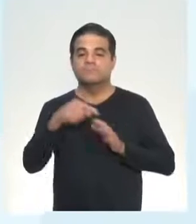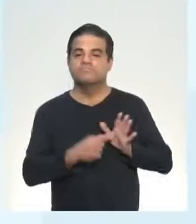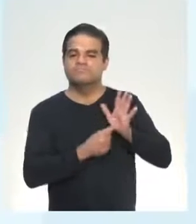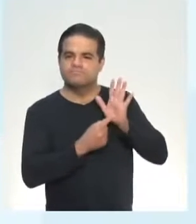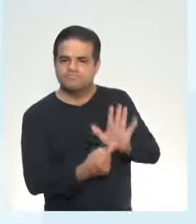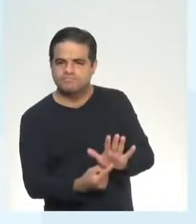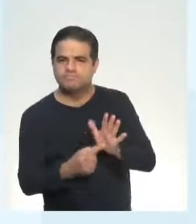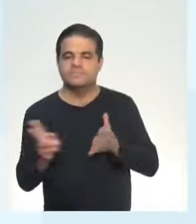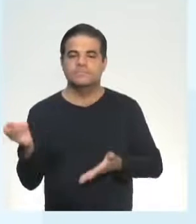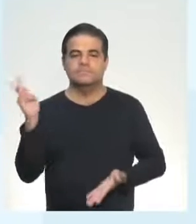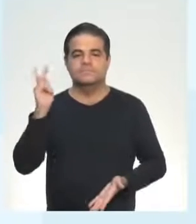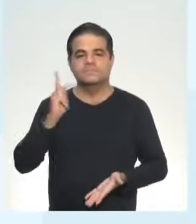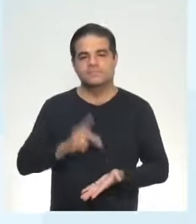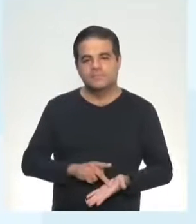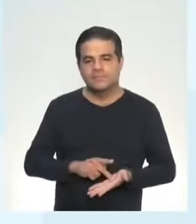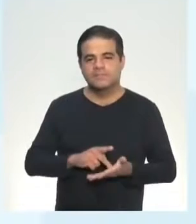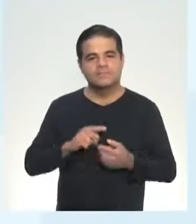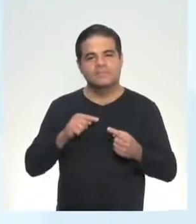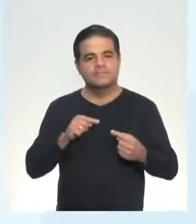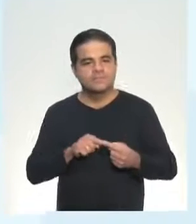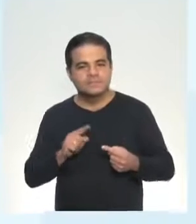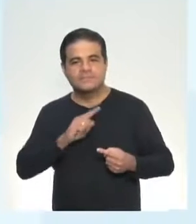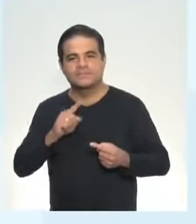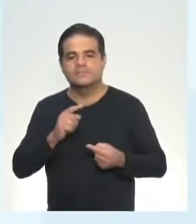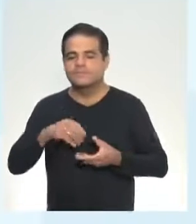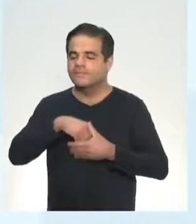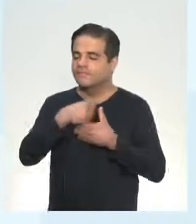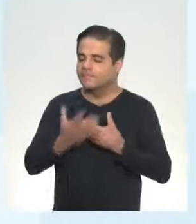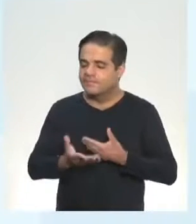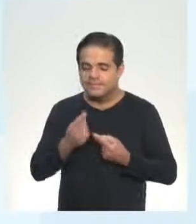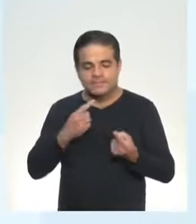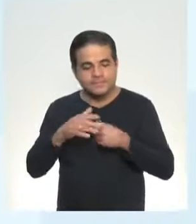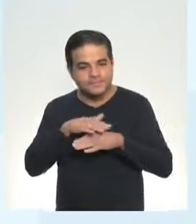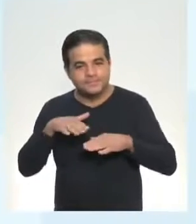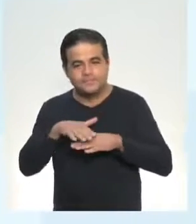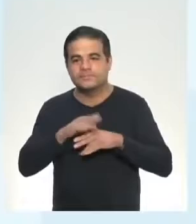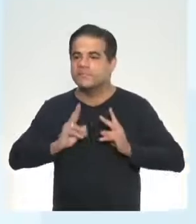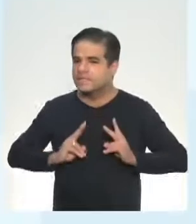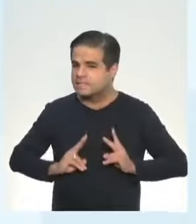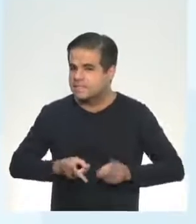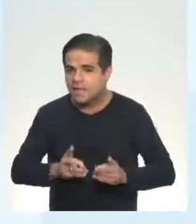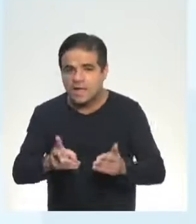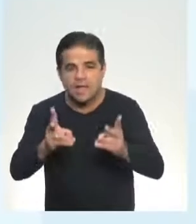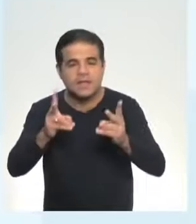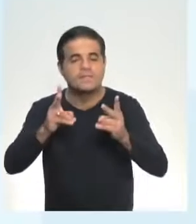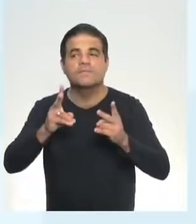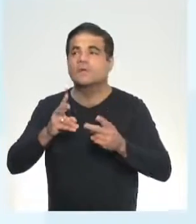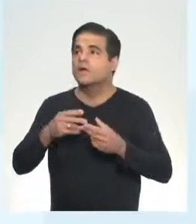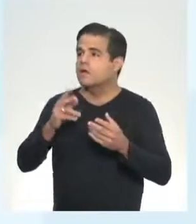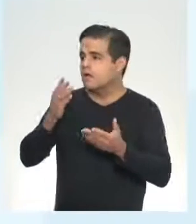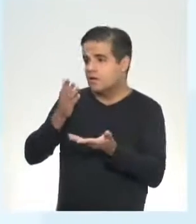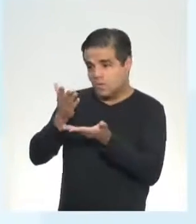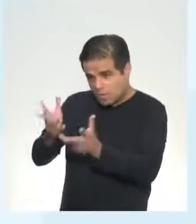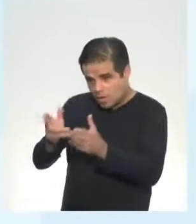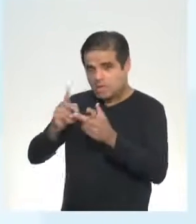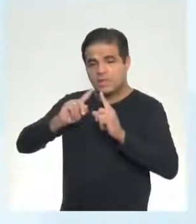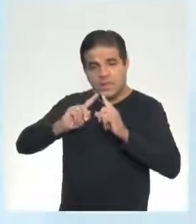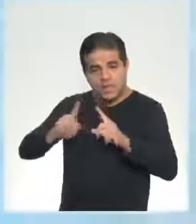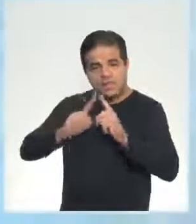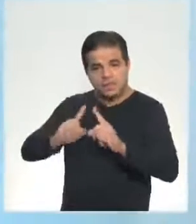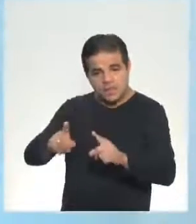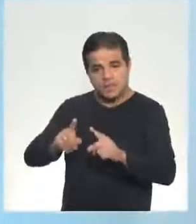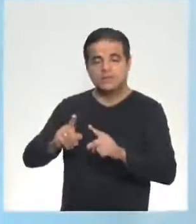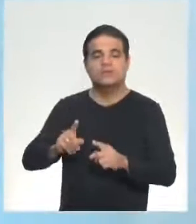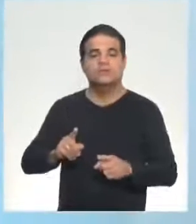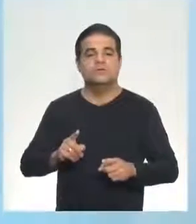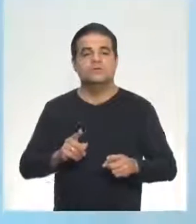Apresentar o fato insatisfatório e argumentos. Sempre argumentando, mesmo quando você está fazendo uma